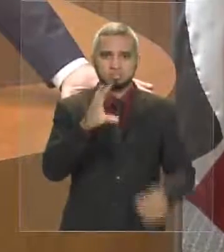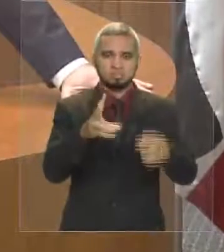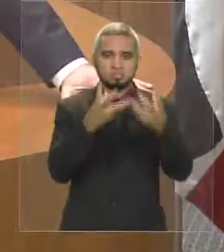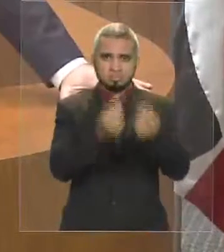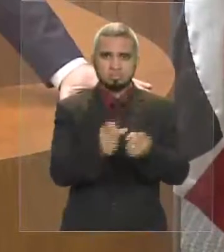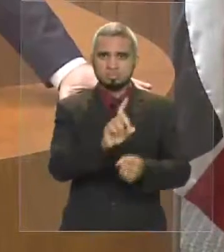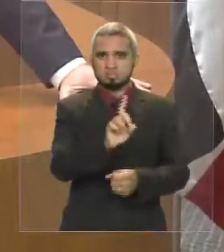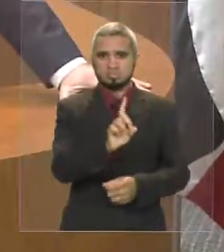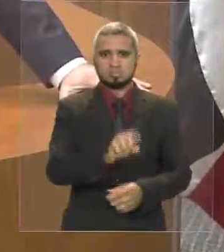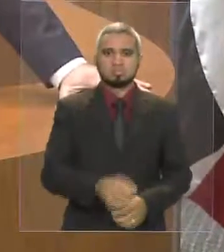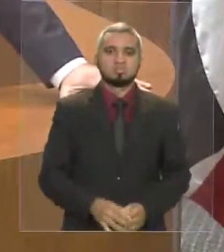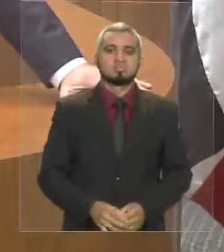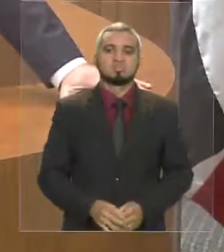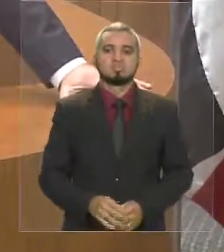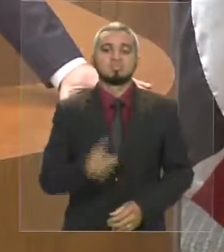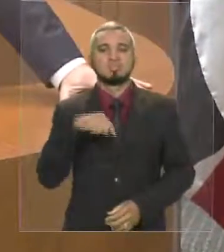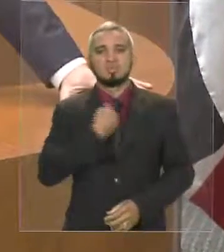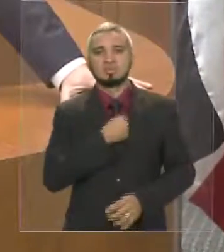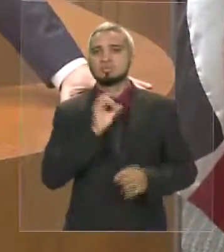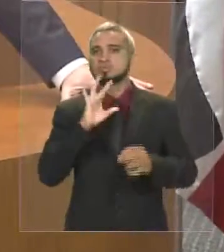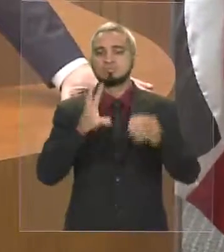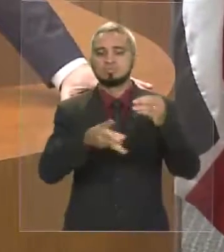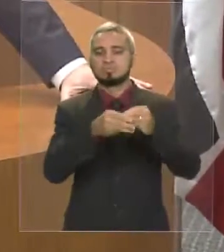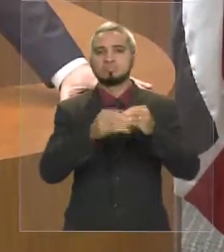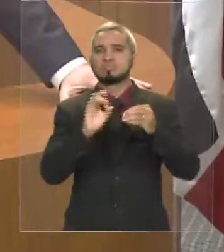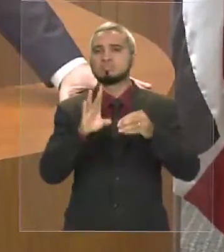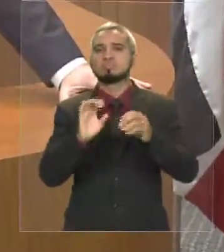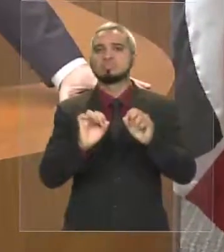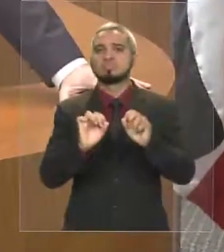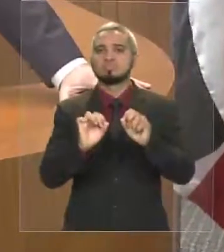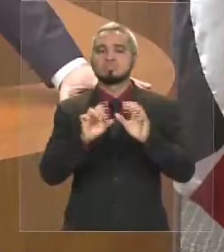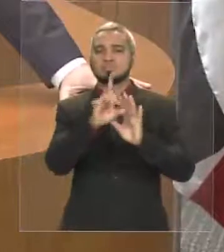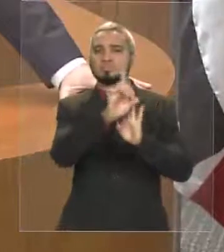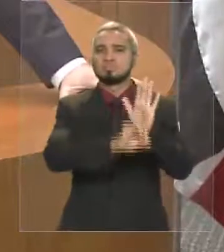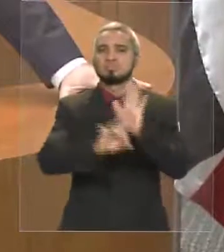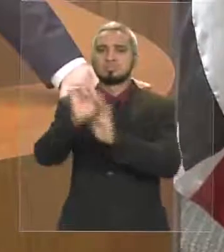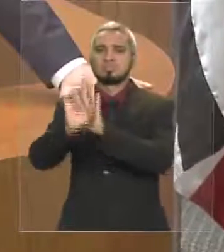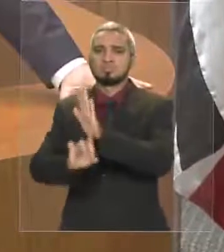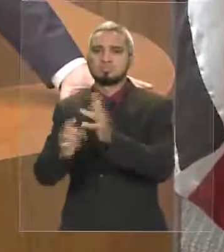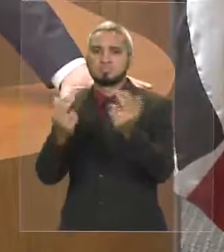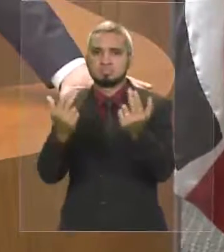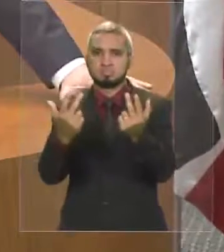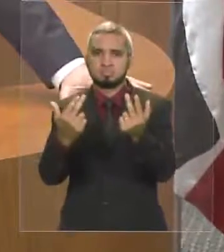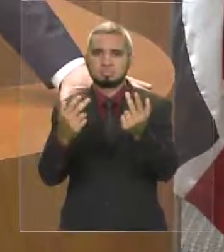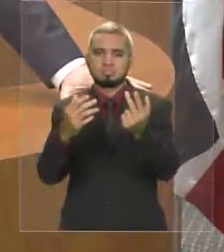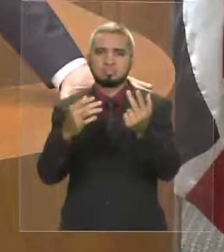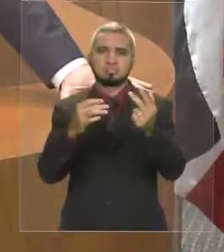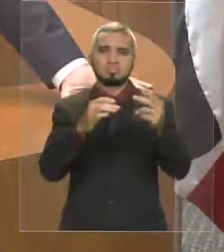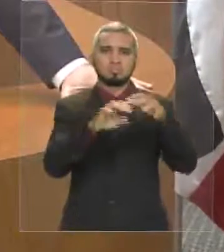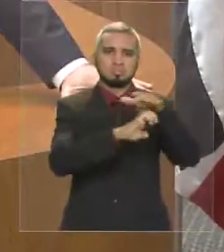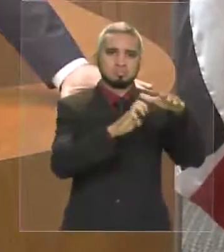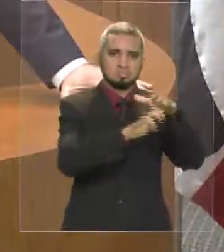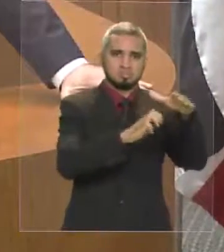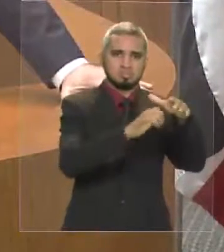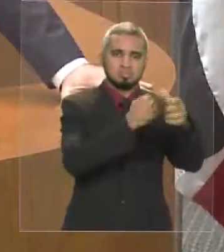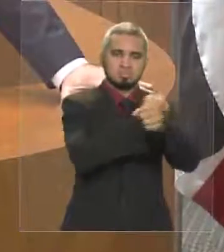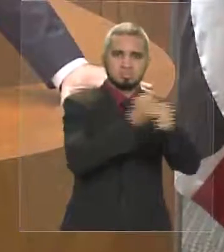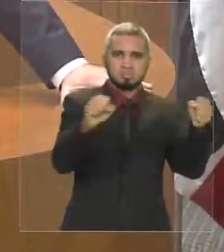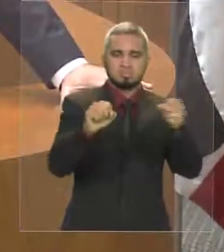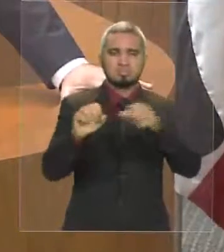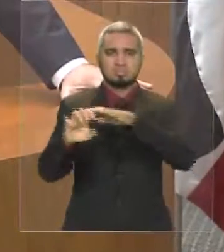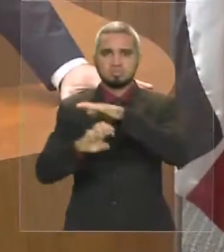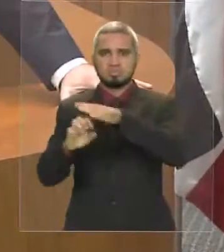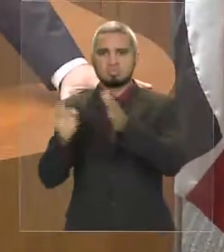igualmente os pequenos comerciantes atacadistas do comerciante milionário que tem mais de 100 milhões em sua